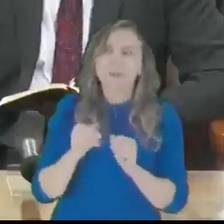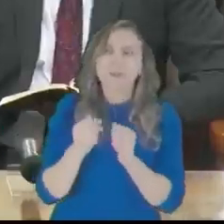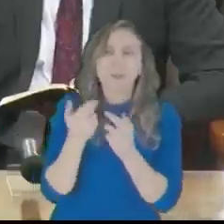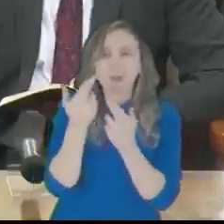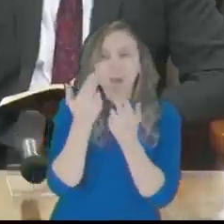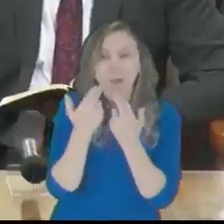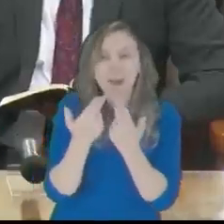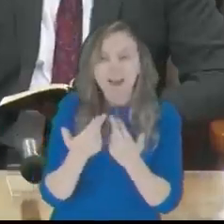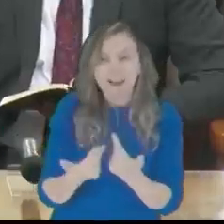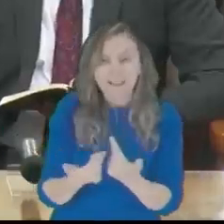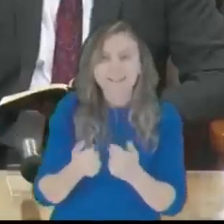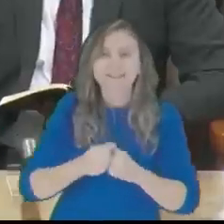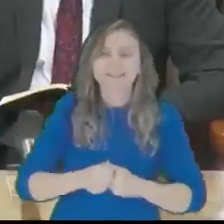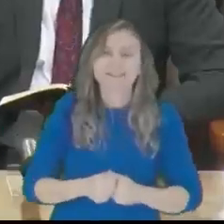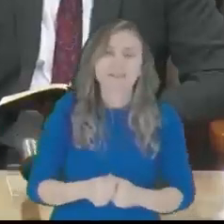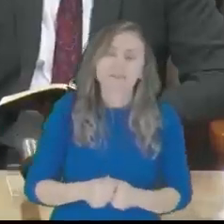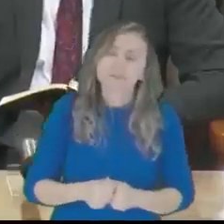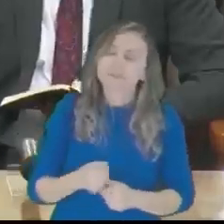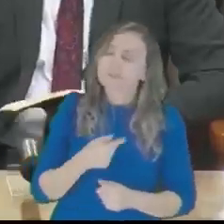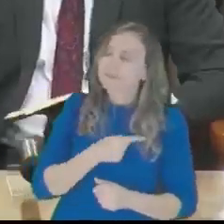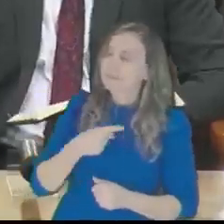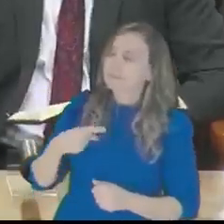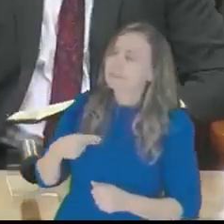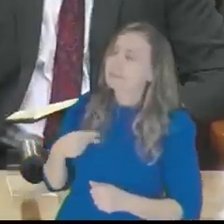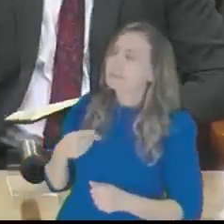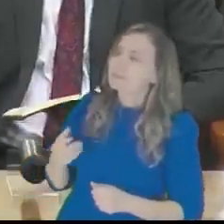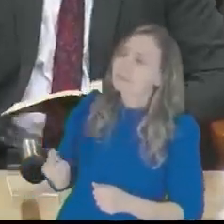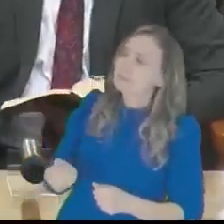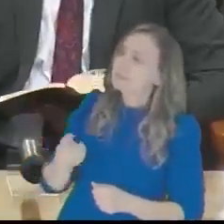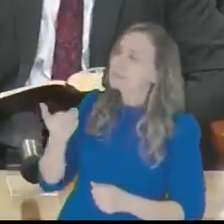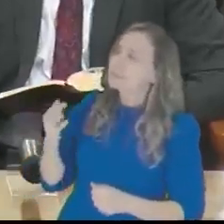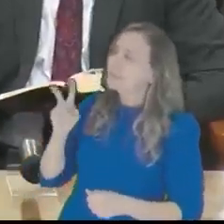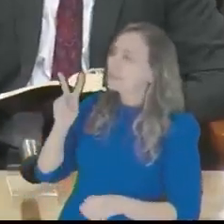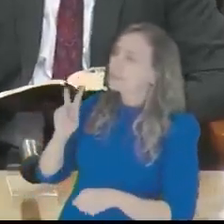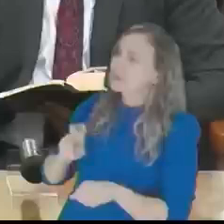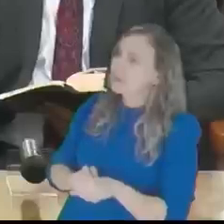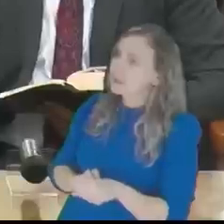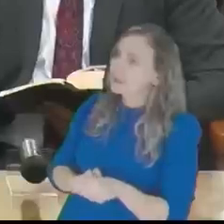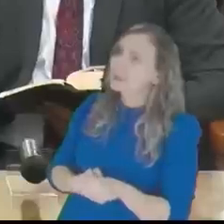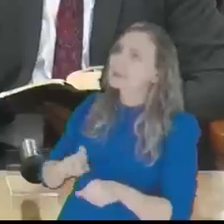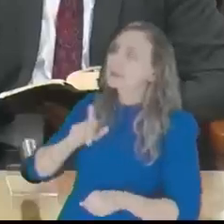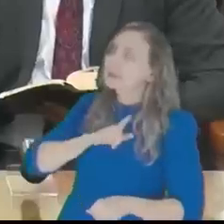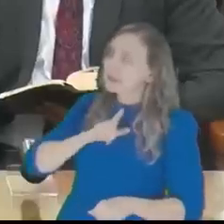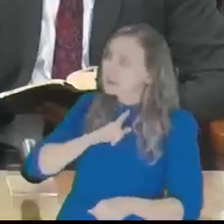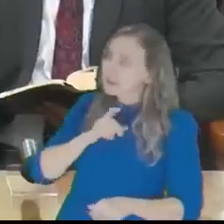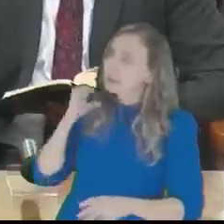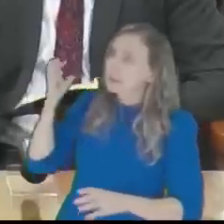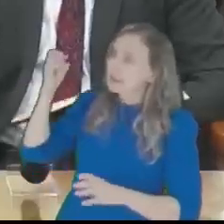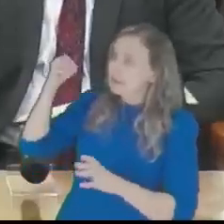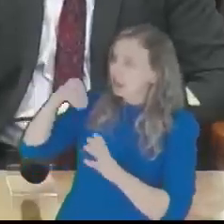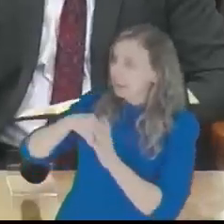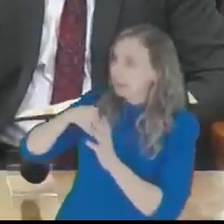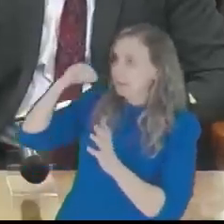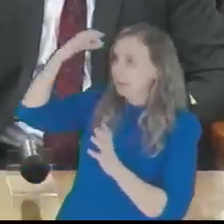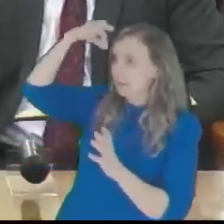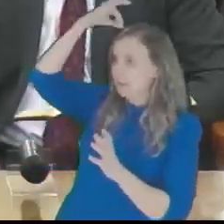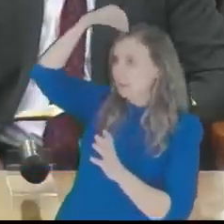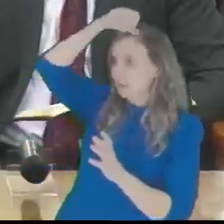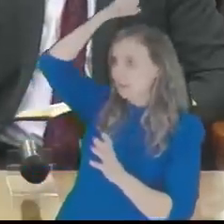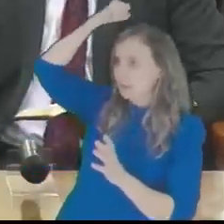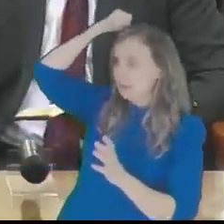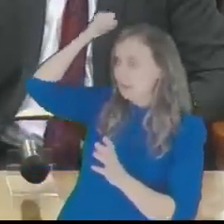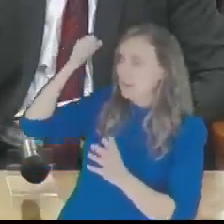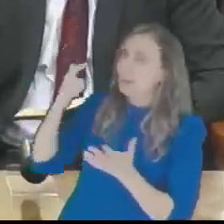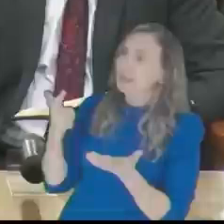Isualdo, quantas vezes o Espírito Santo é referido em Atos? Quem sabe dizer quantas vezes